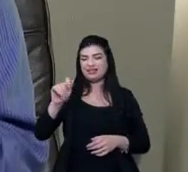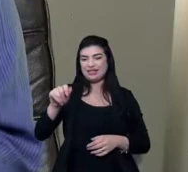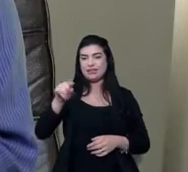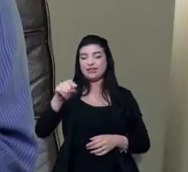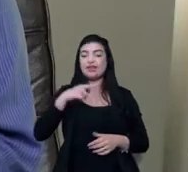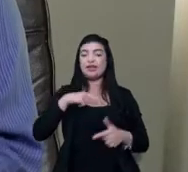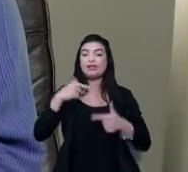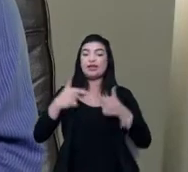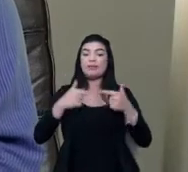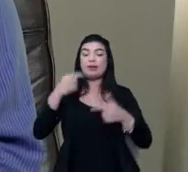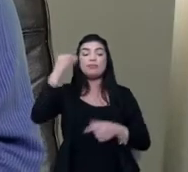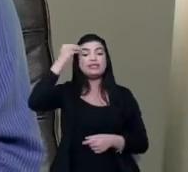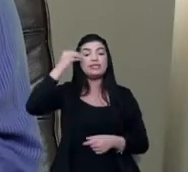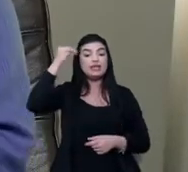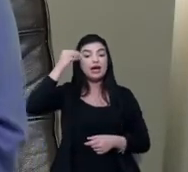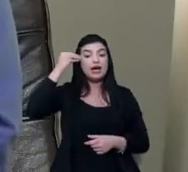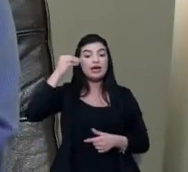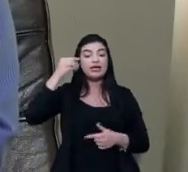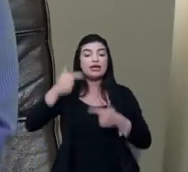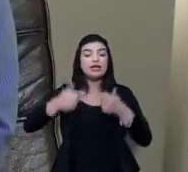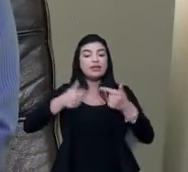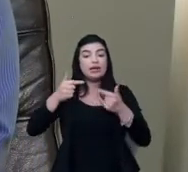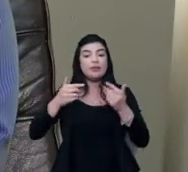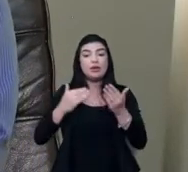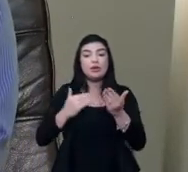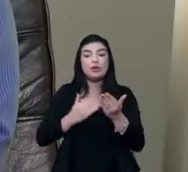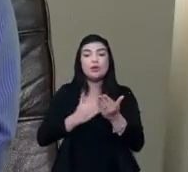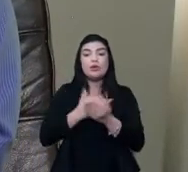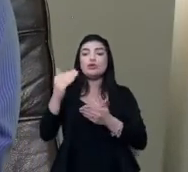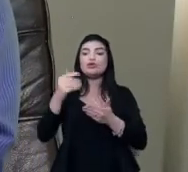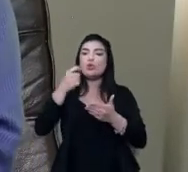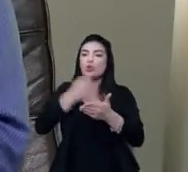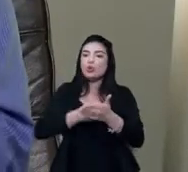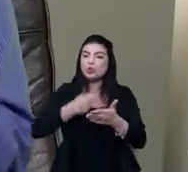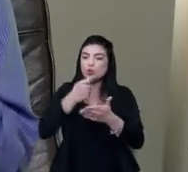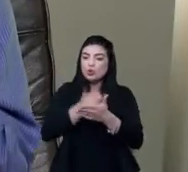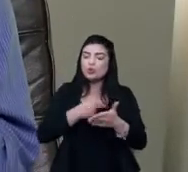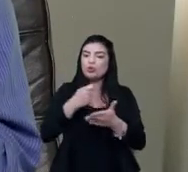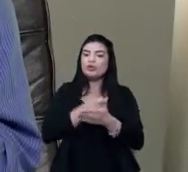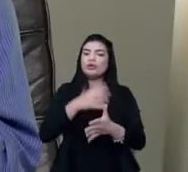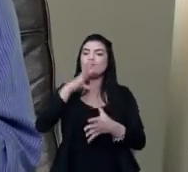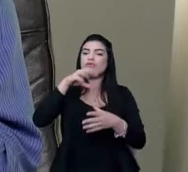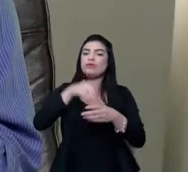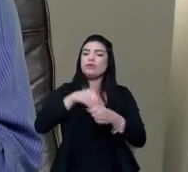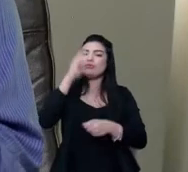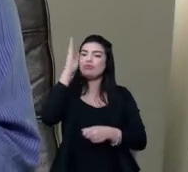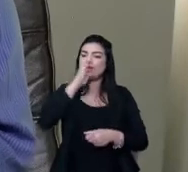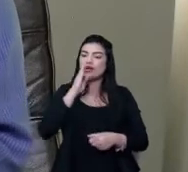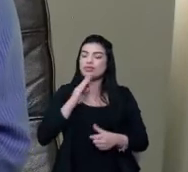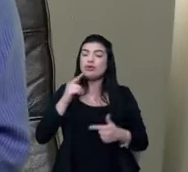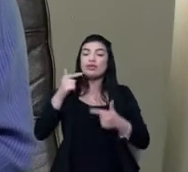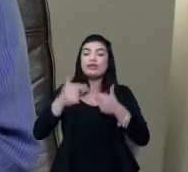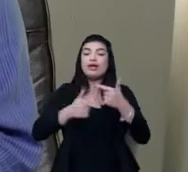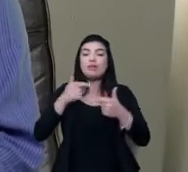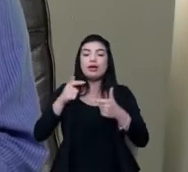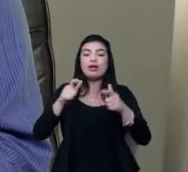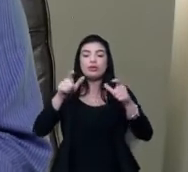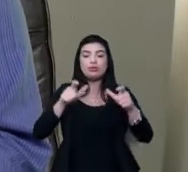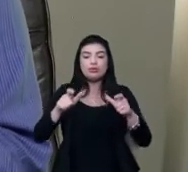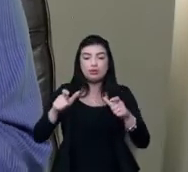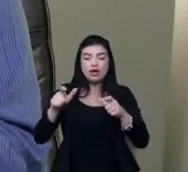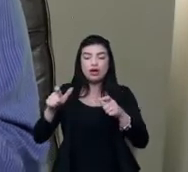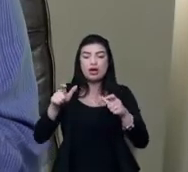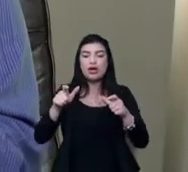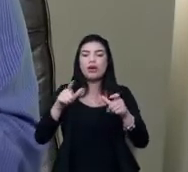trabalhava nos... Ela quem começou as lutas antimanicomiais no Brasil, né? E ela trabalhava dentro dos manicômios com arte e